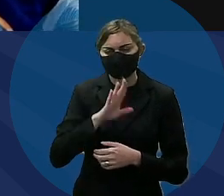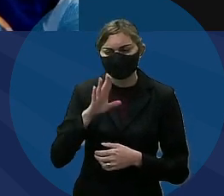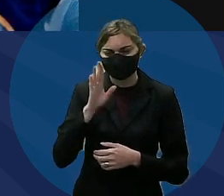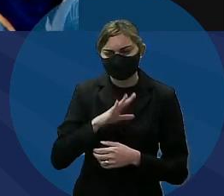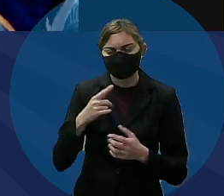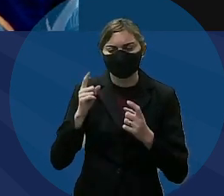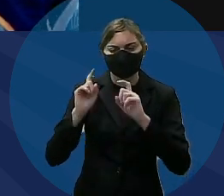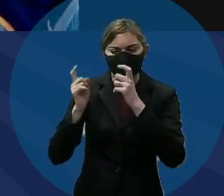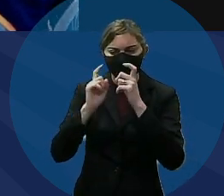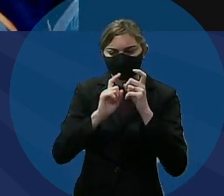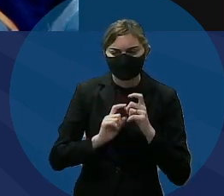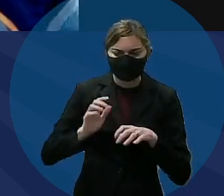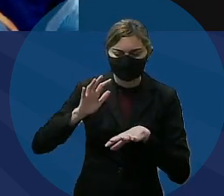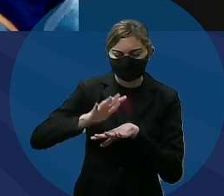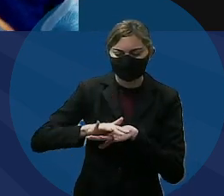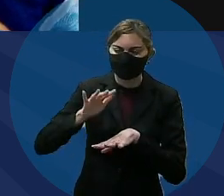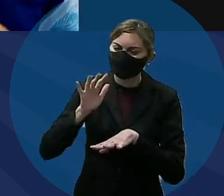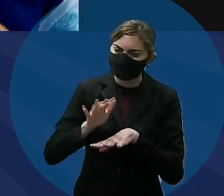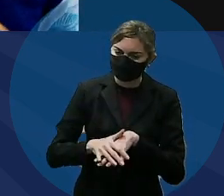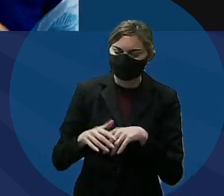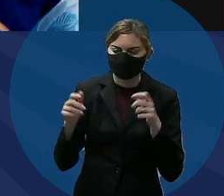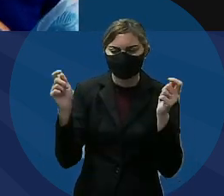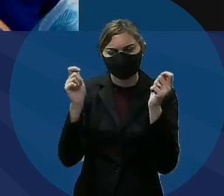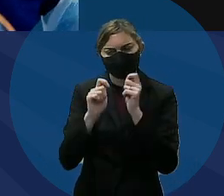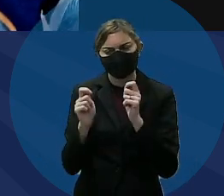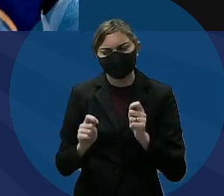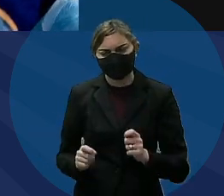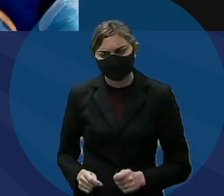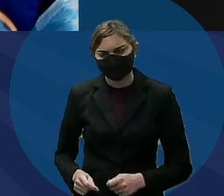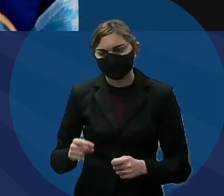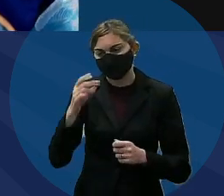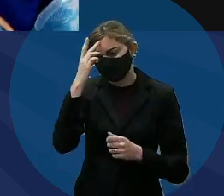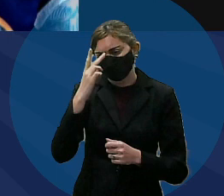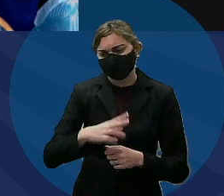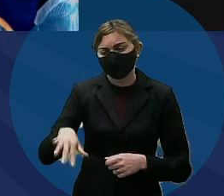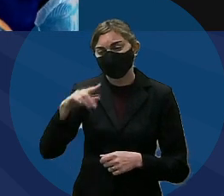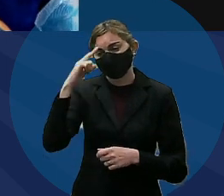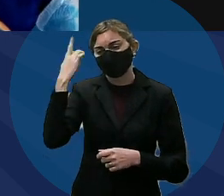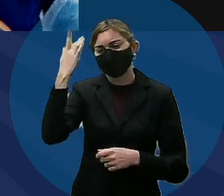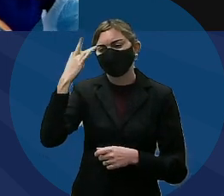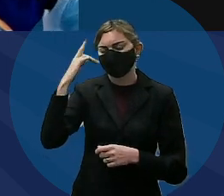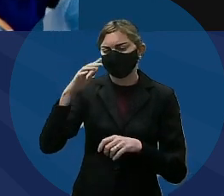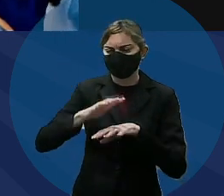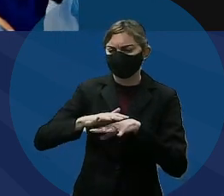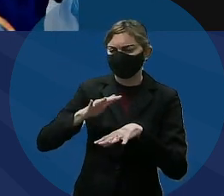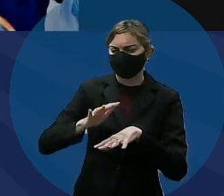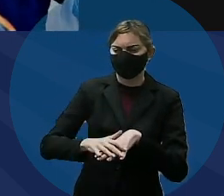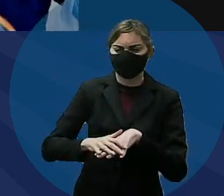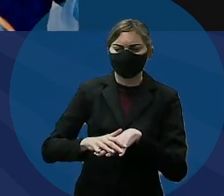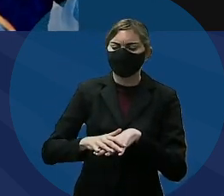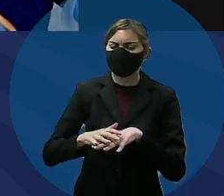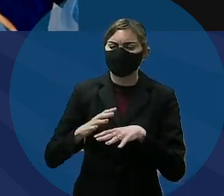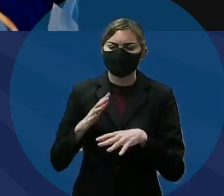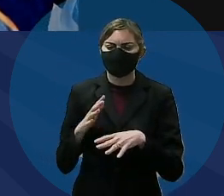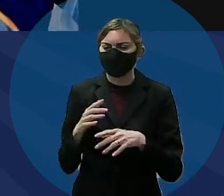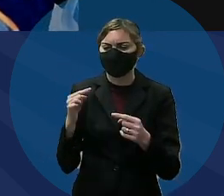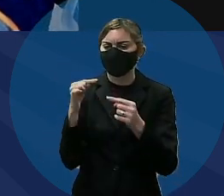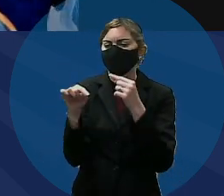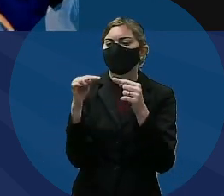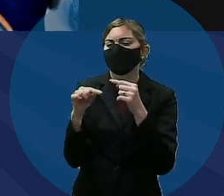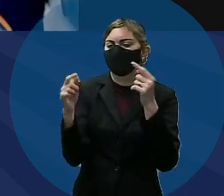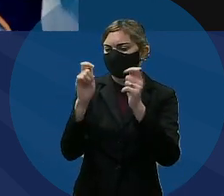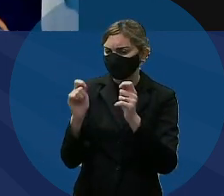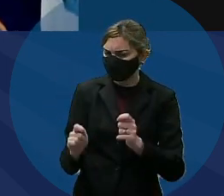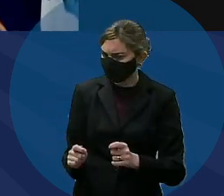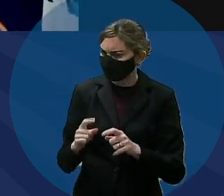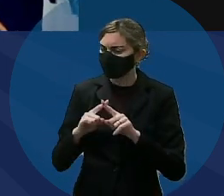entre matemática e arte. As pessoas tendem a achar que matemática não tem nada a ver com arte, mas como